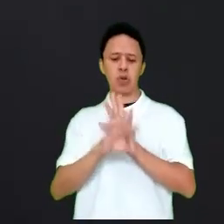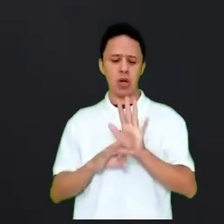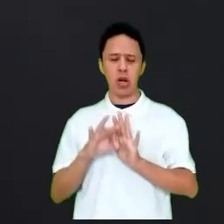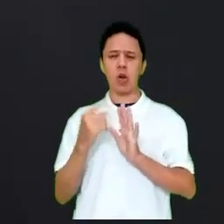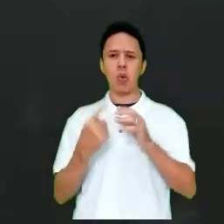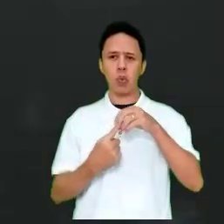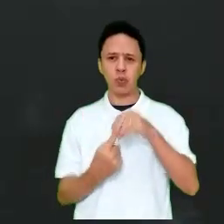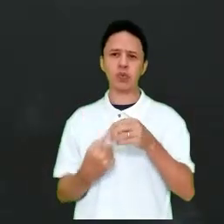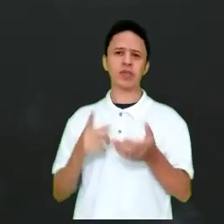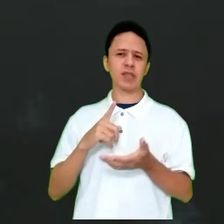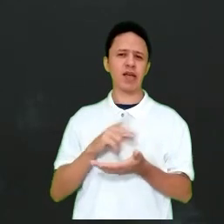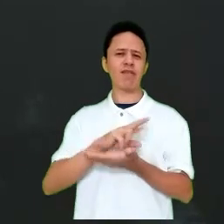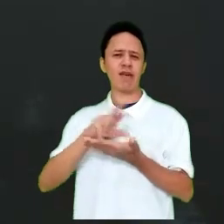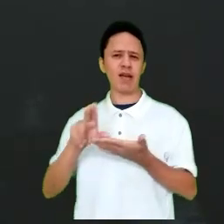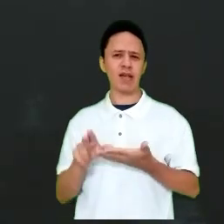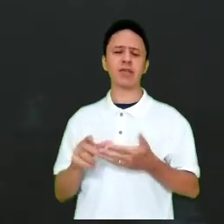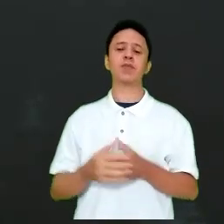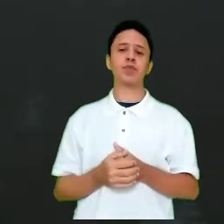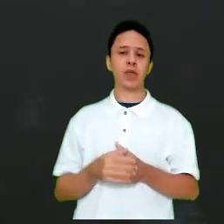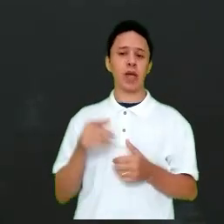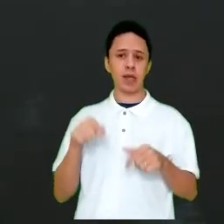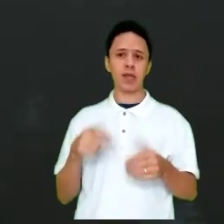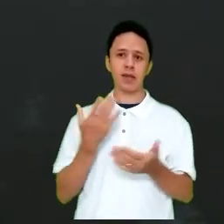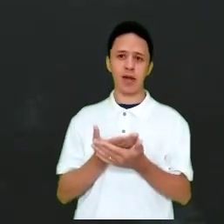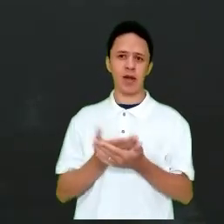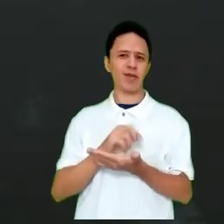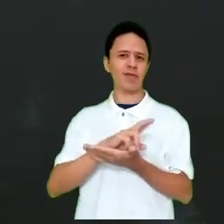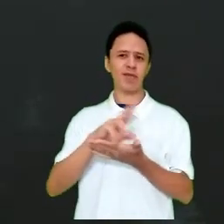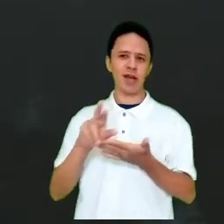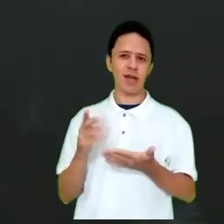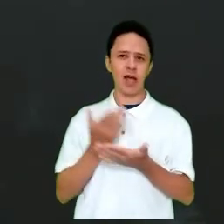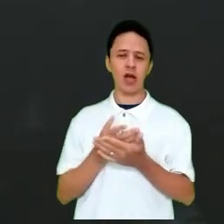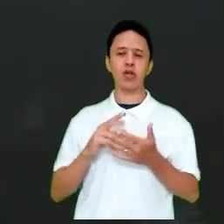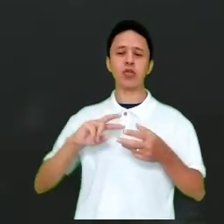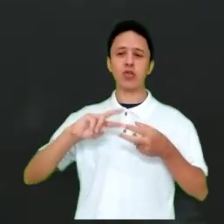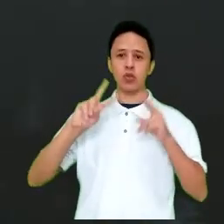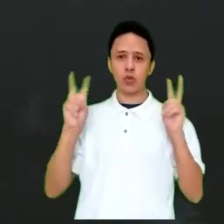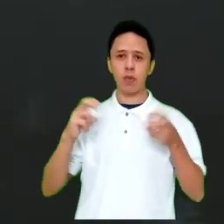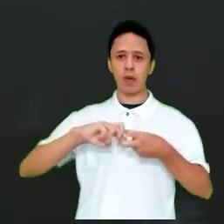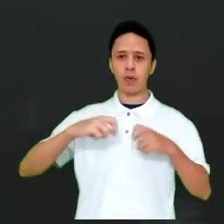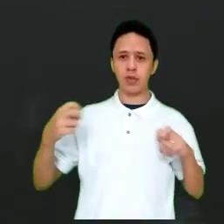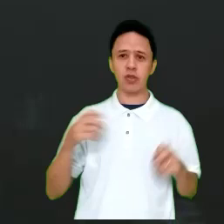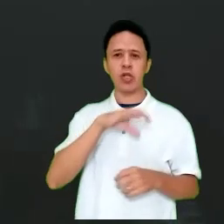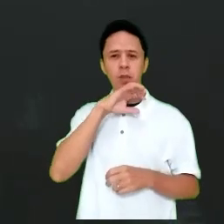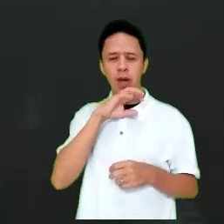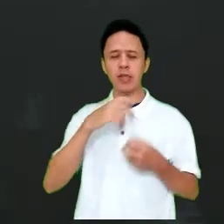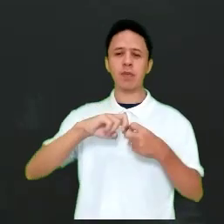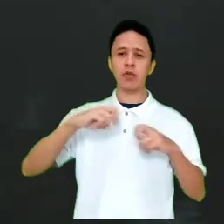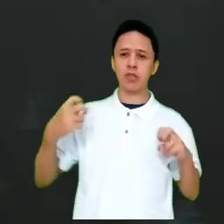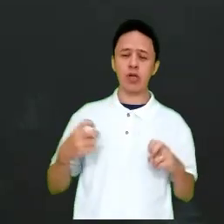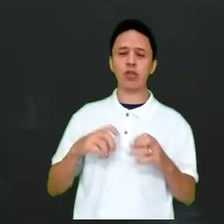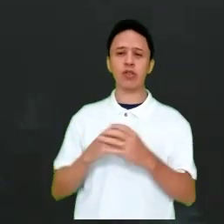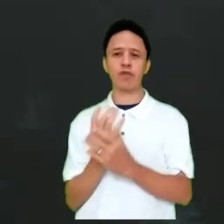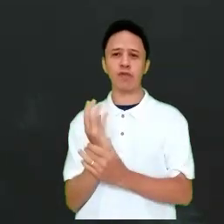suas técnicas. Então, até por isso, aqui você vai encontrar aulas diversas. Aula só sobre reprodução de animais, só sobre